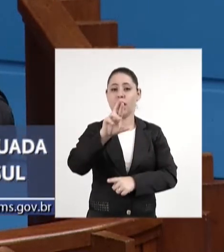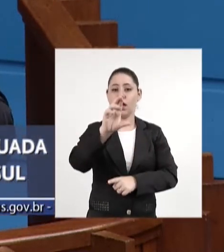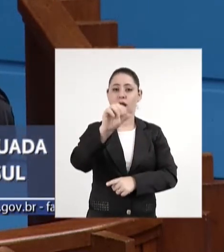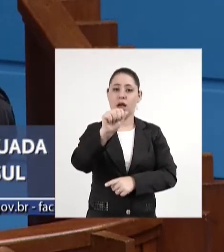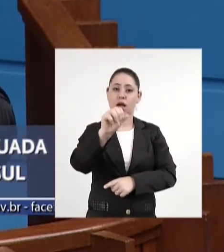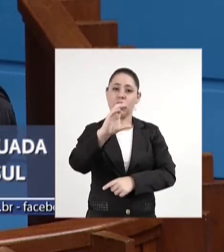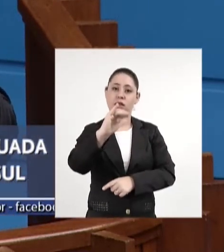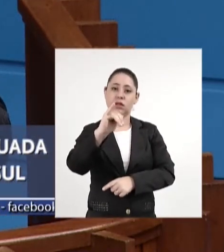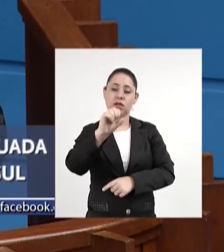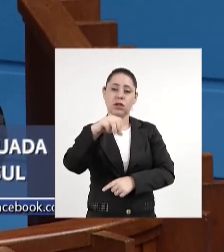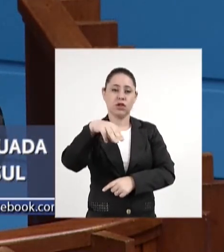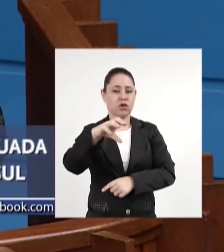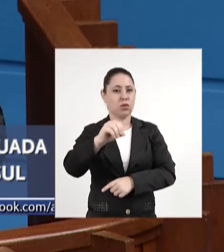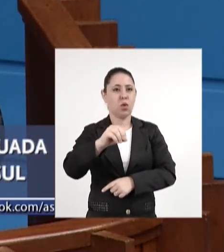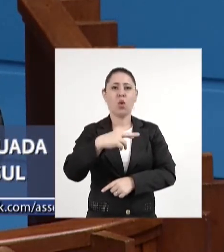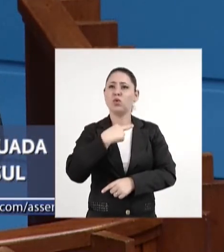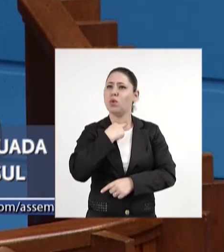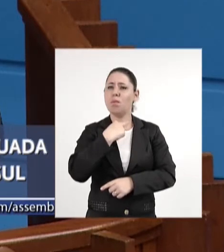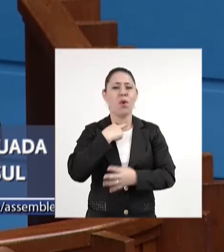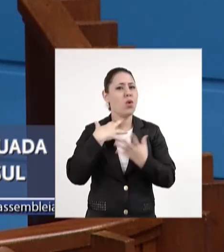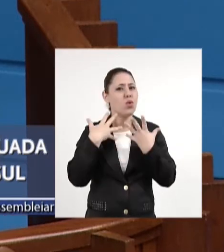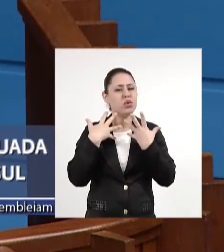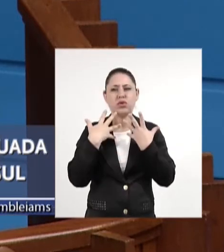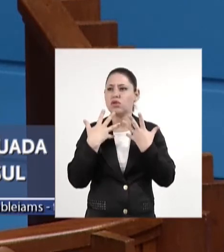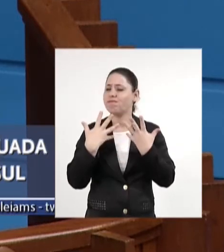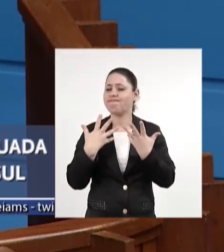É inconcebível